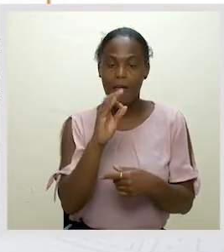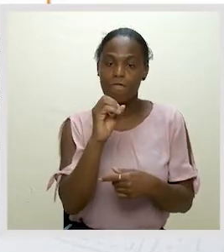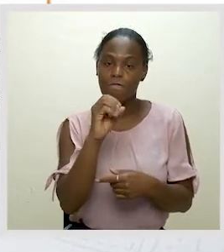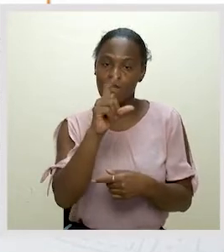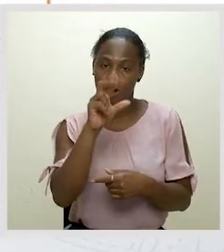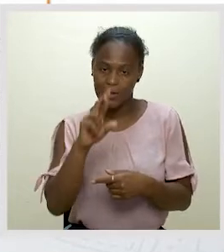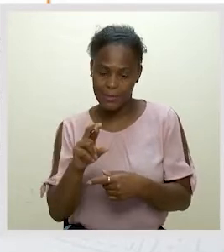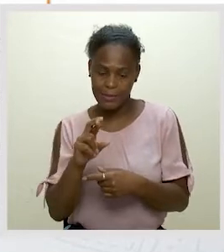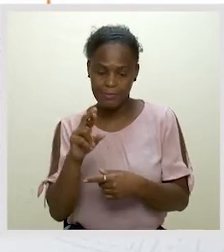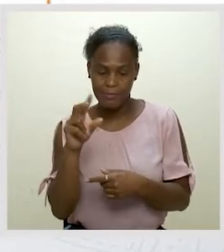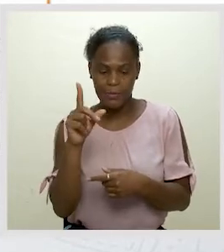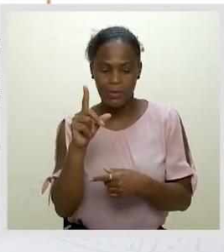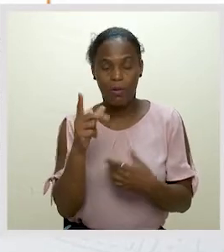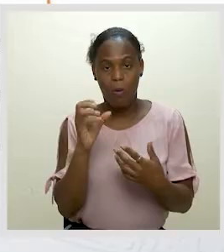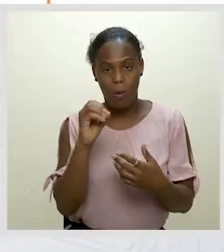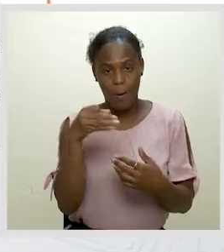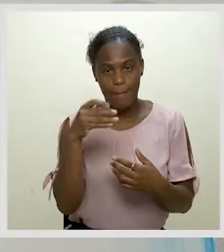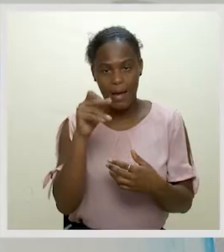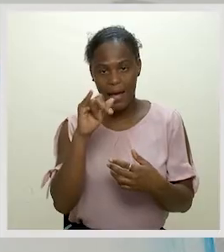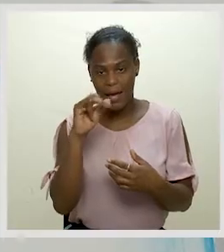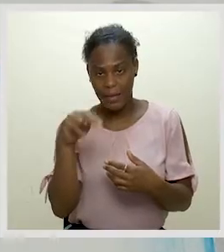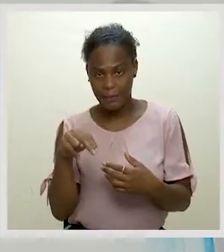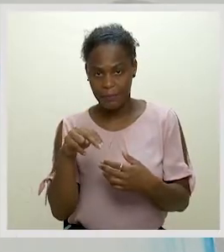ou menos uma ideia dessas hipóteses,